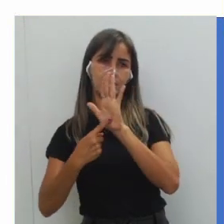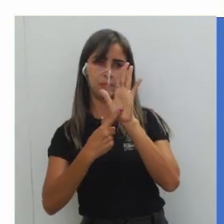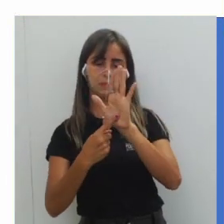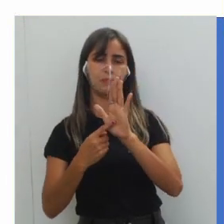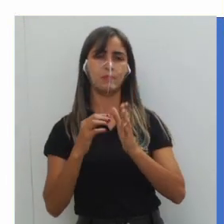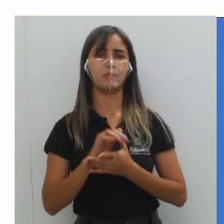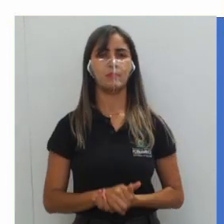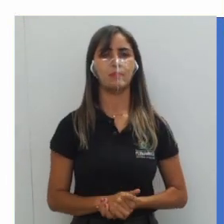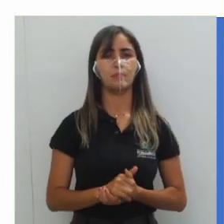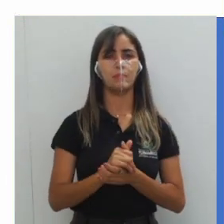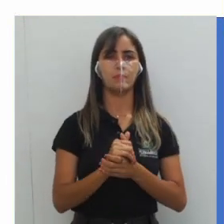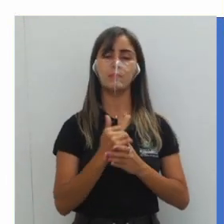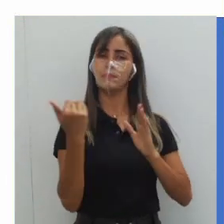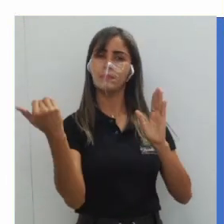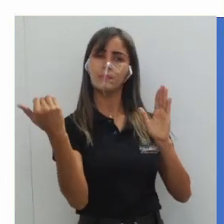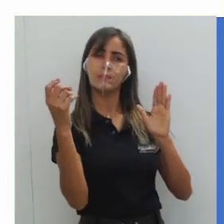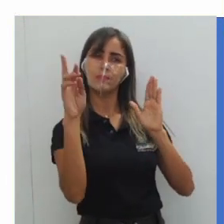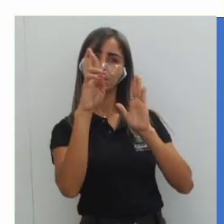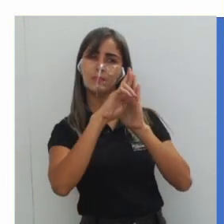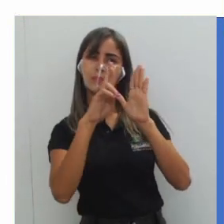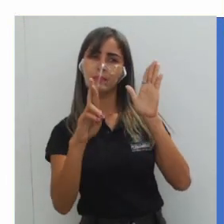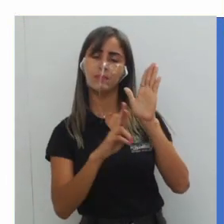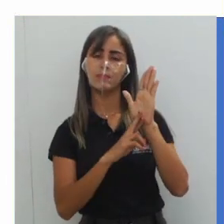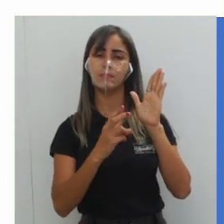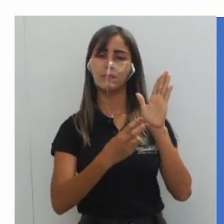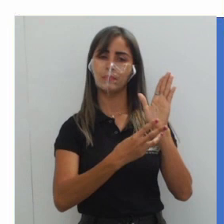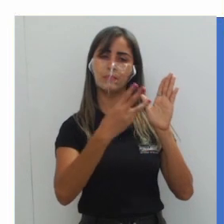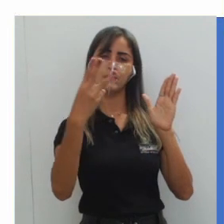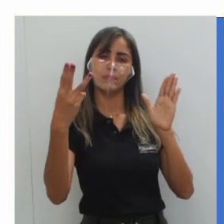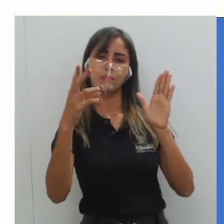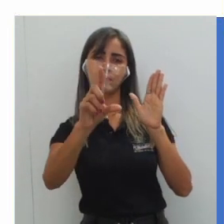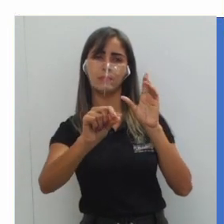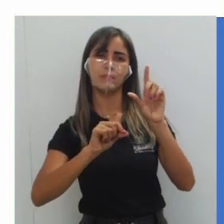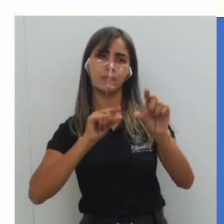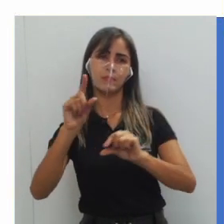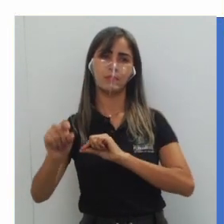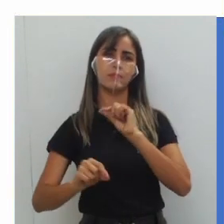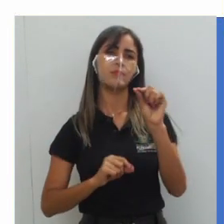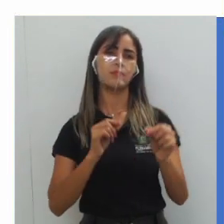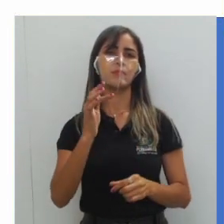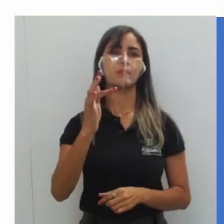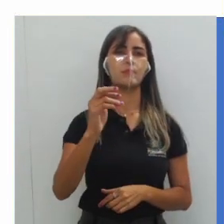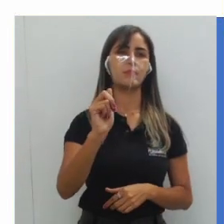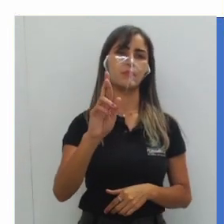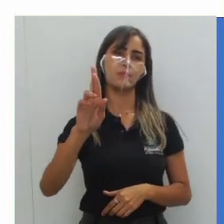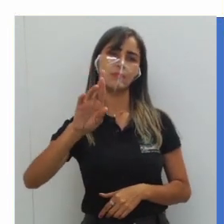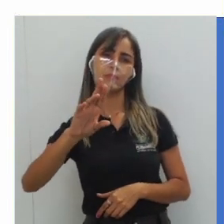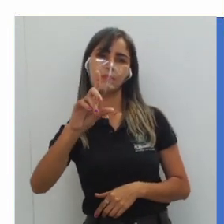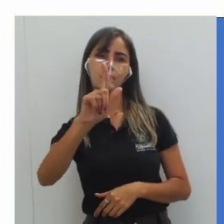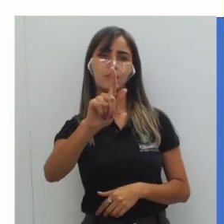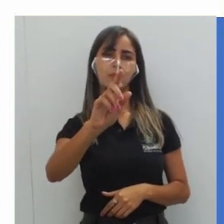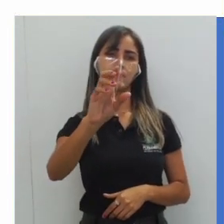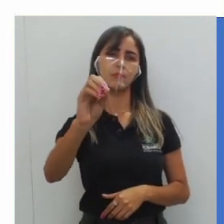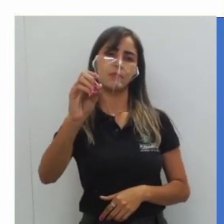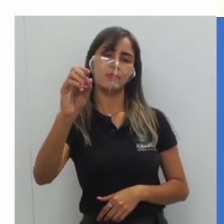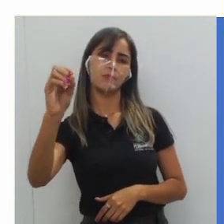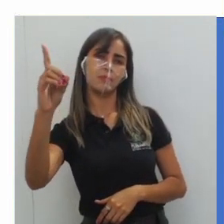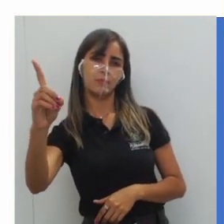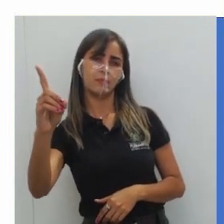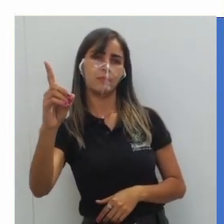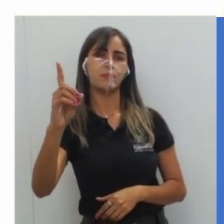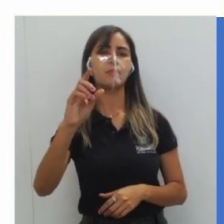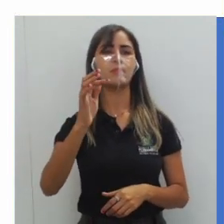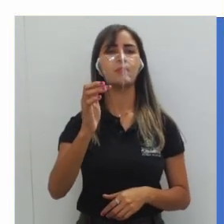que eu mostrei em questão de regra. Os 3 que eu escolhi foi far, good e bad.